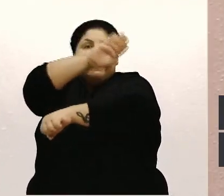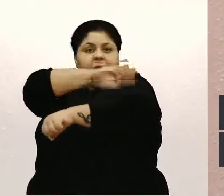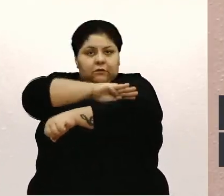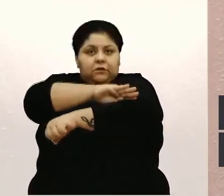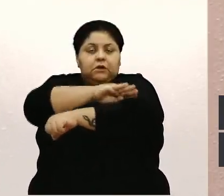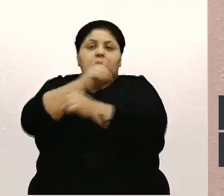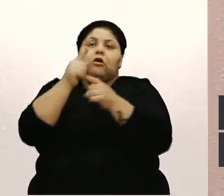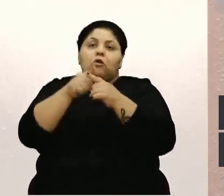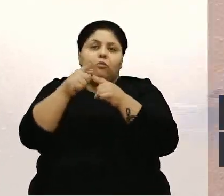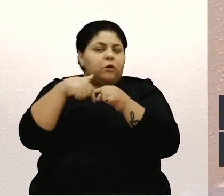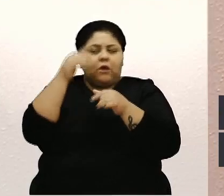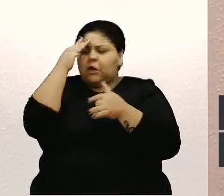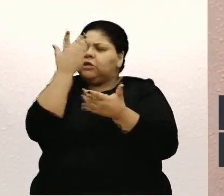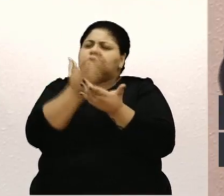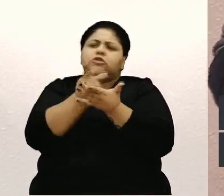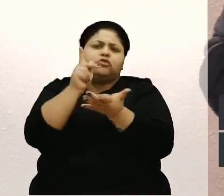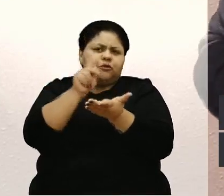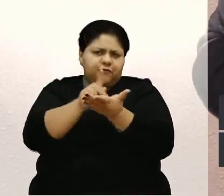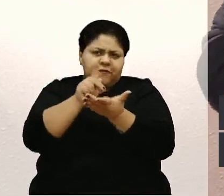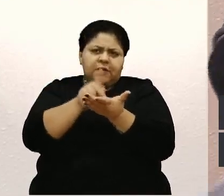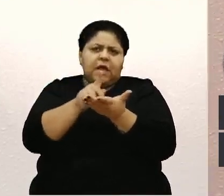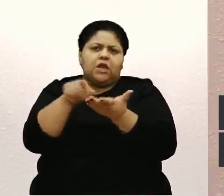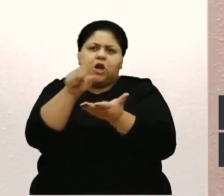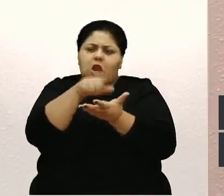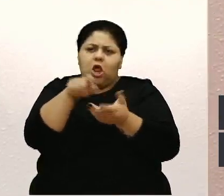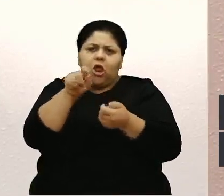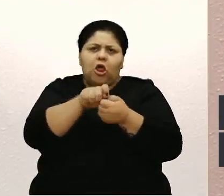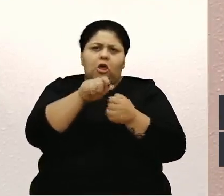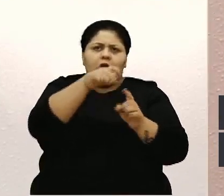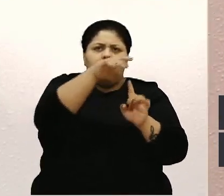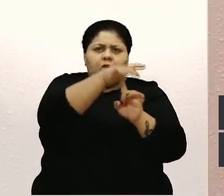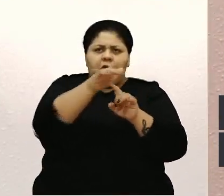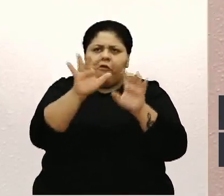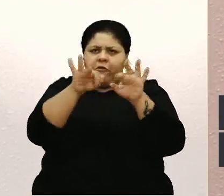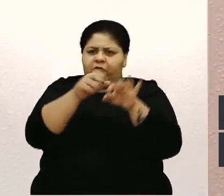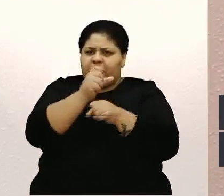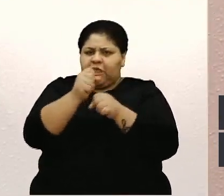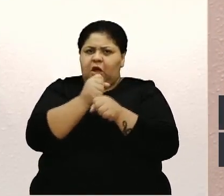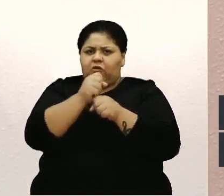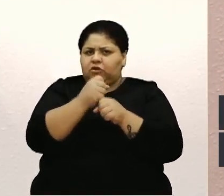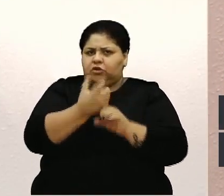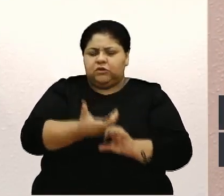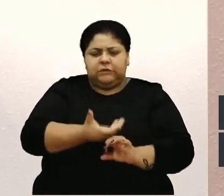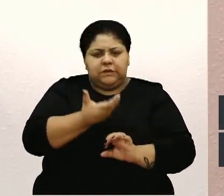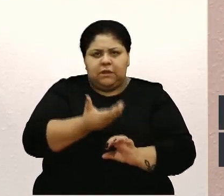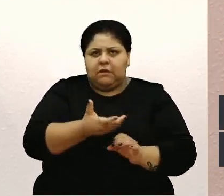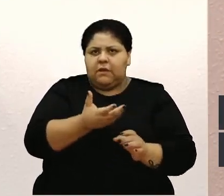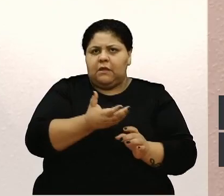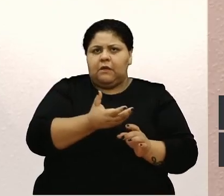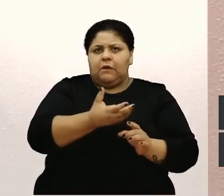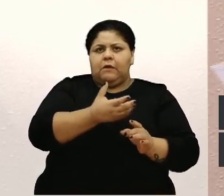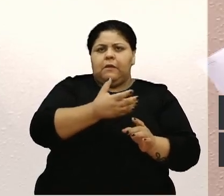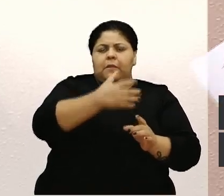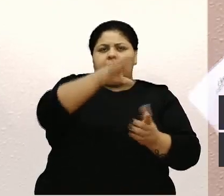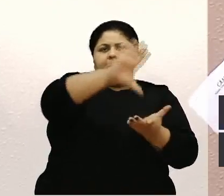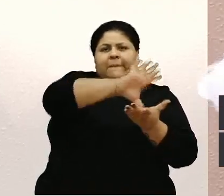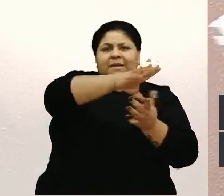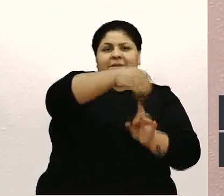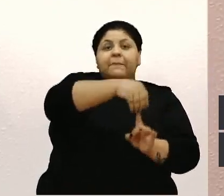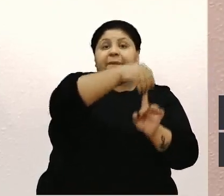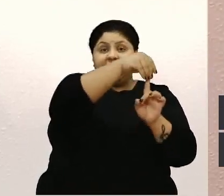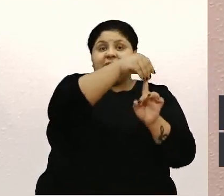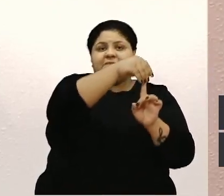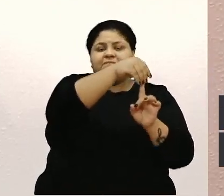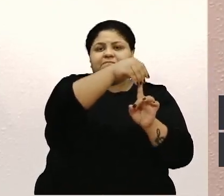tenho certeza absoluta que quando nós fazíamos as feiras de final de ano, por exemplo, no Natal, na Praça Dante, era